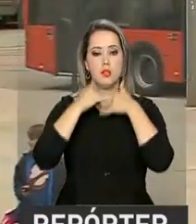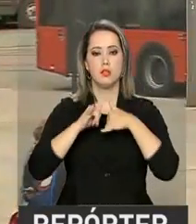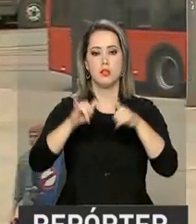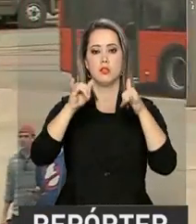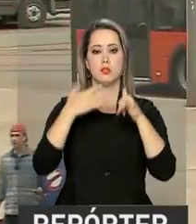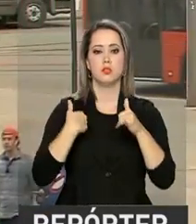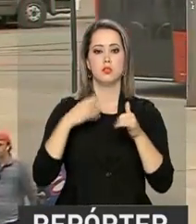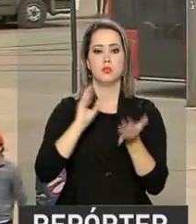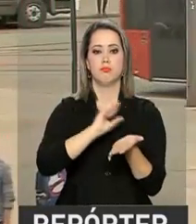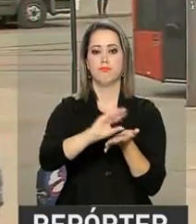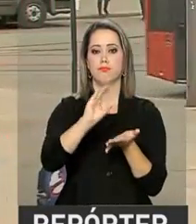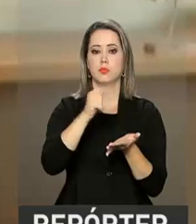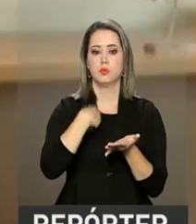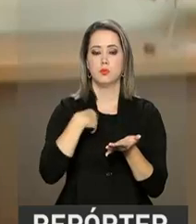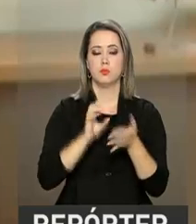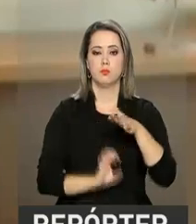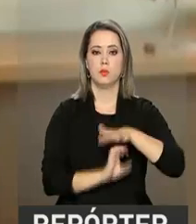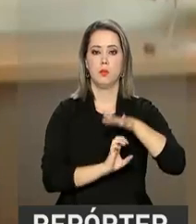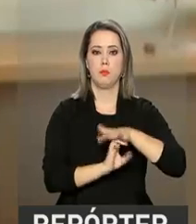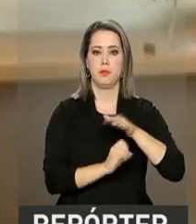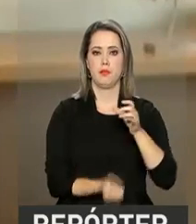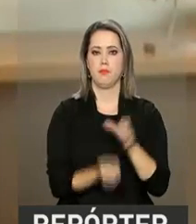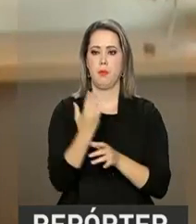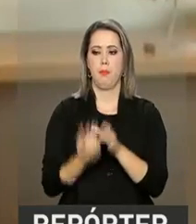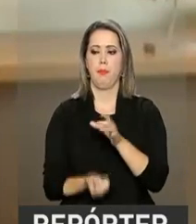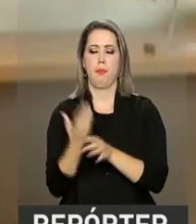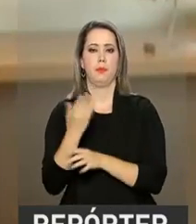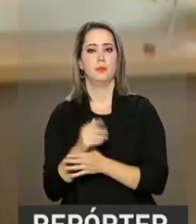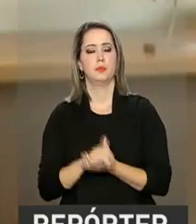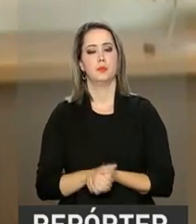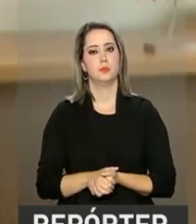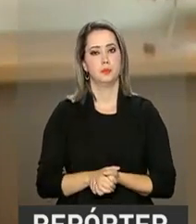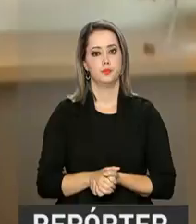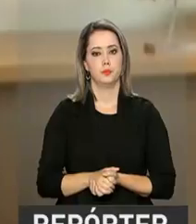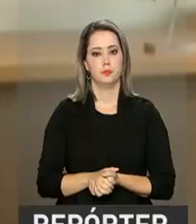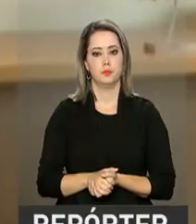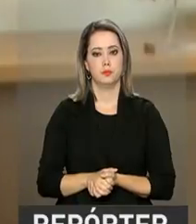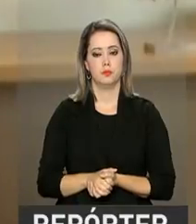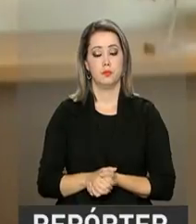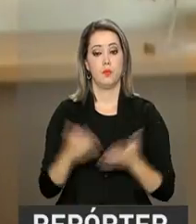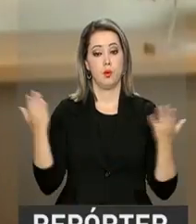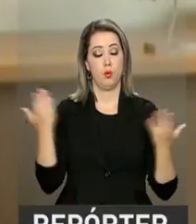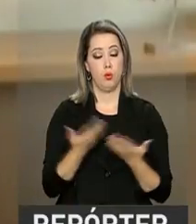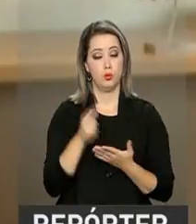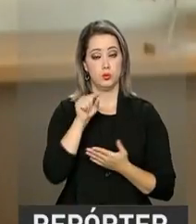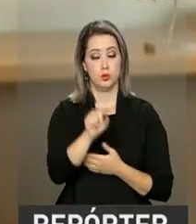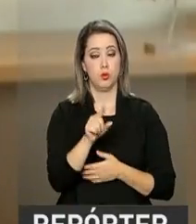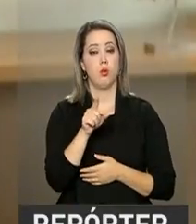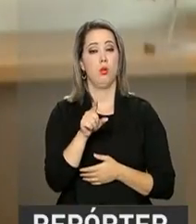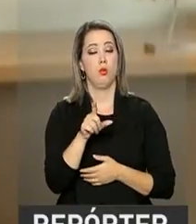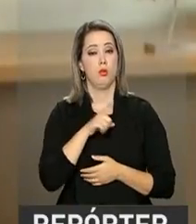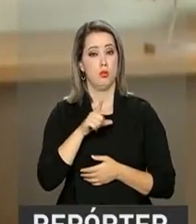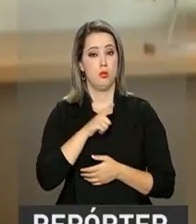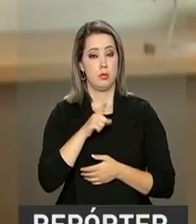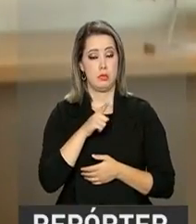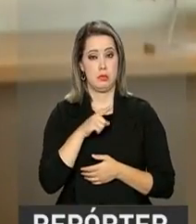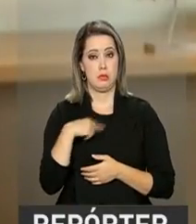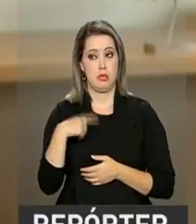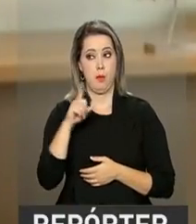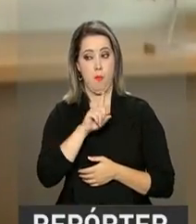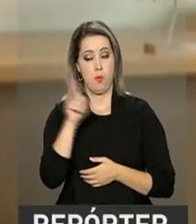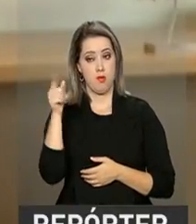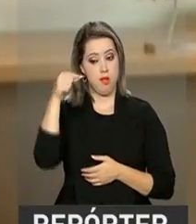esses investimentos a statoil que a grande empresa de exploração de petróleo norueguesa está